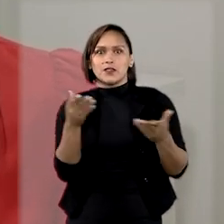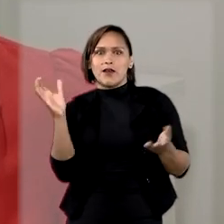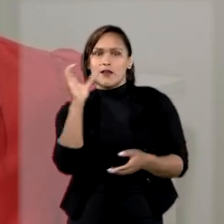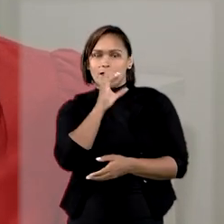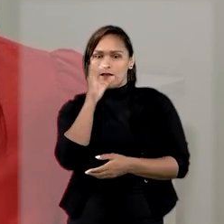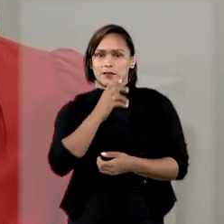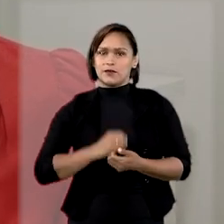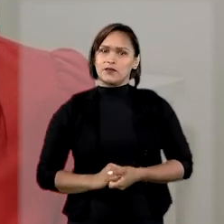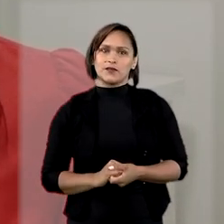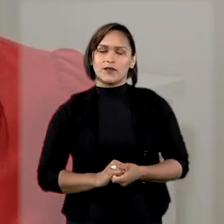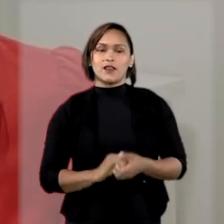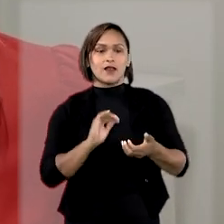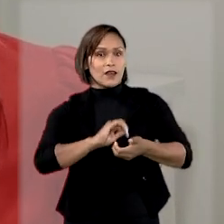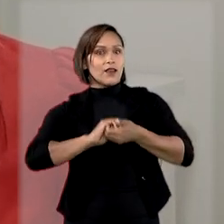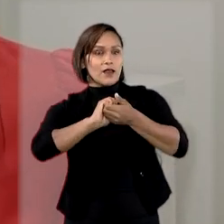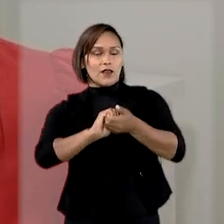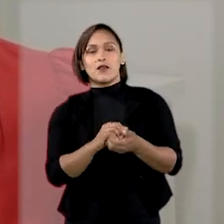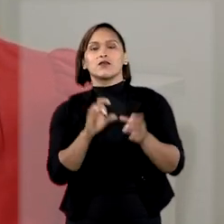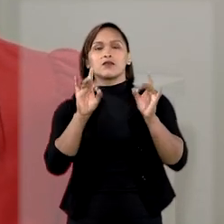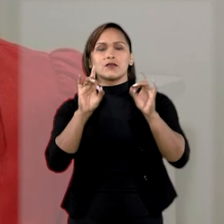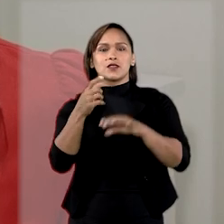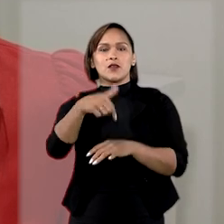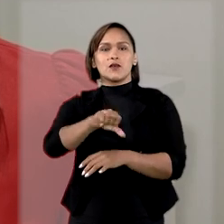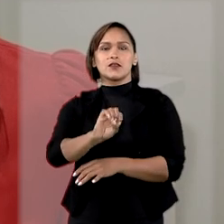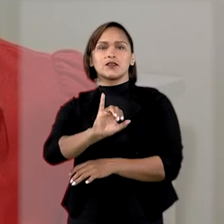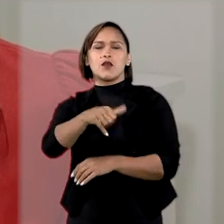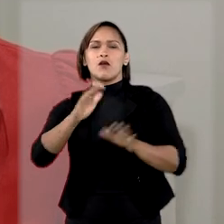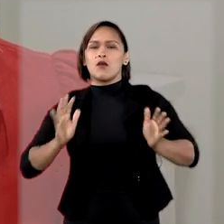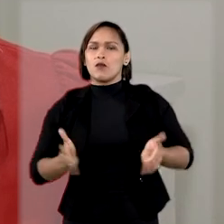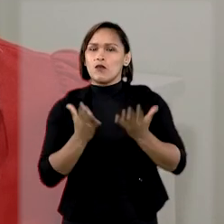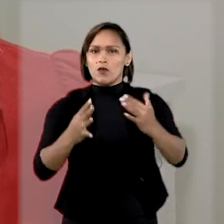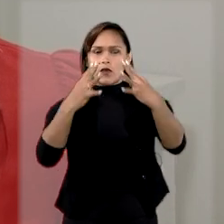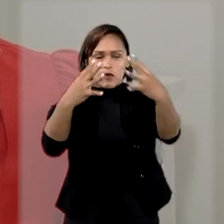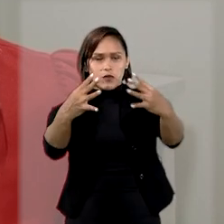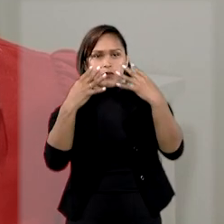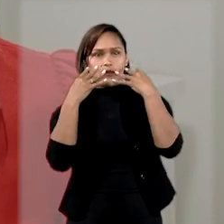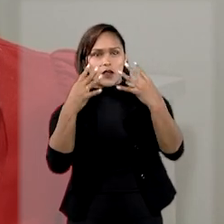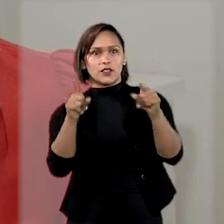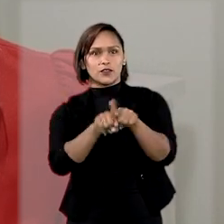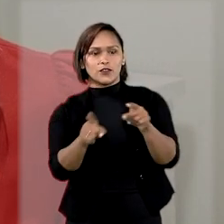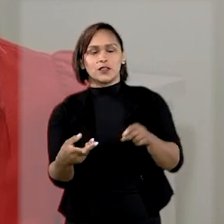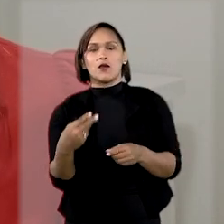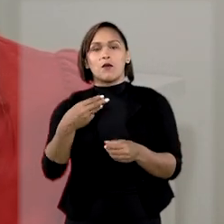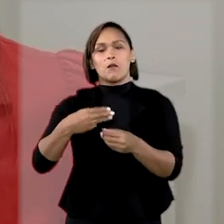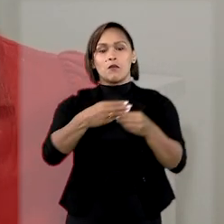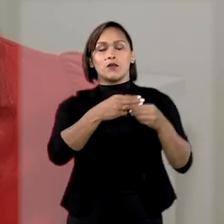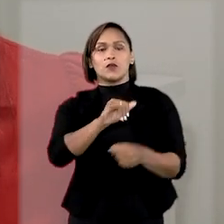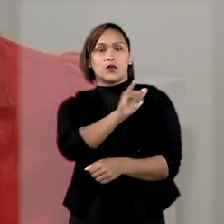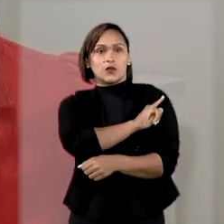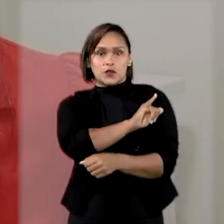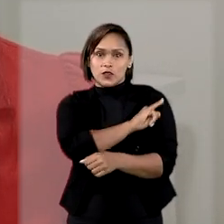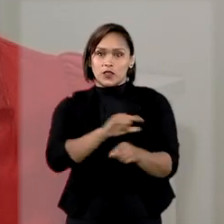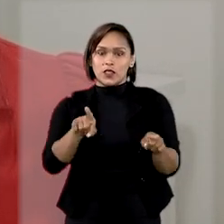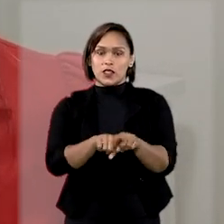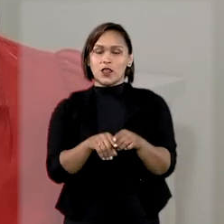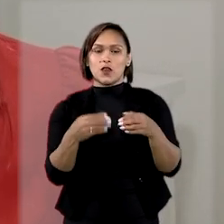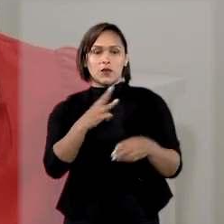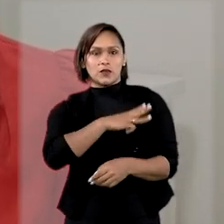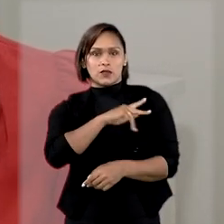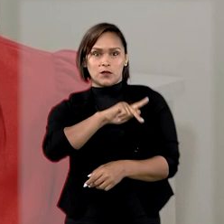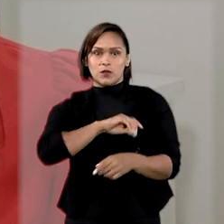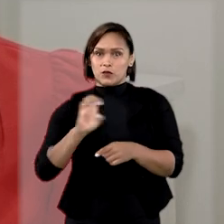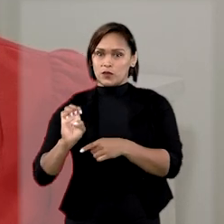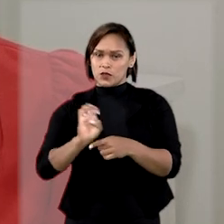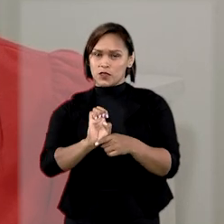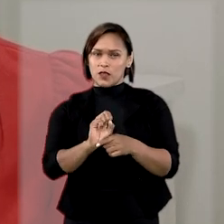começar imediatamente. E a Corte Especial do STJ decidiu promover uma audiência de conciliação entre o município do Rio de Janeiro e